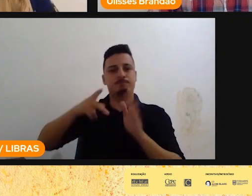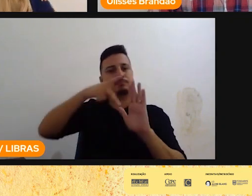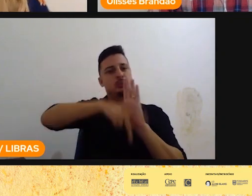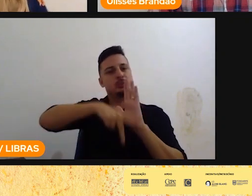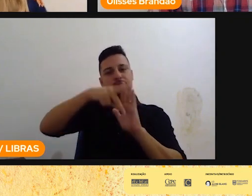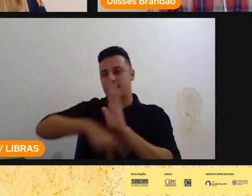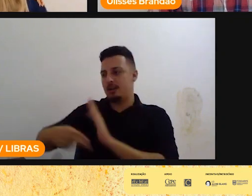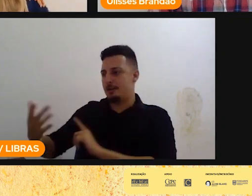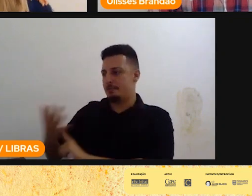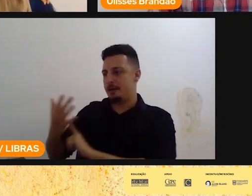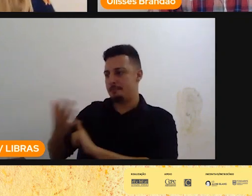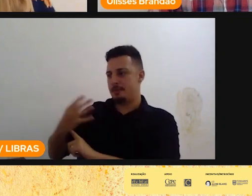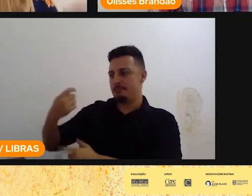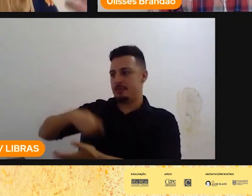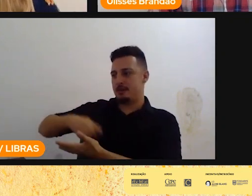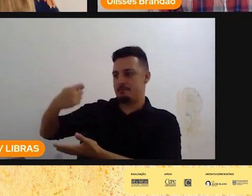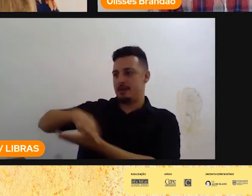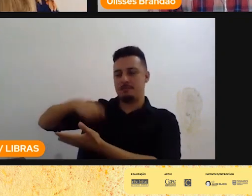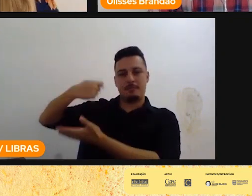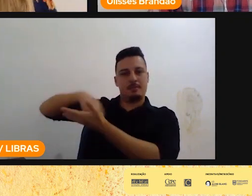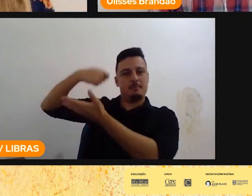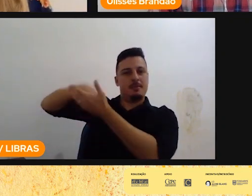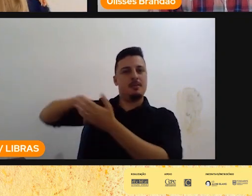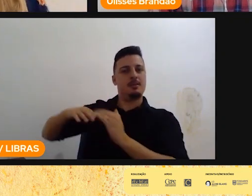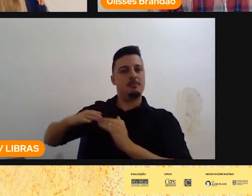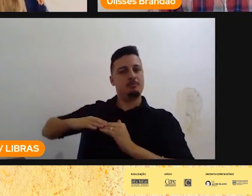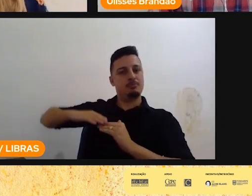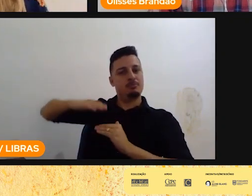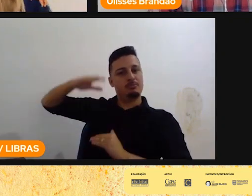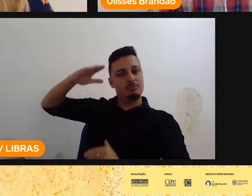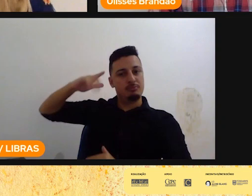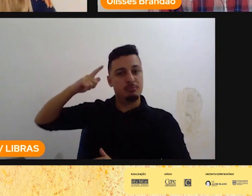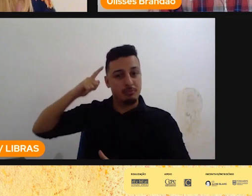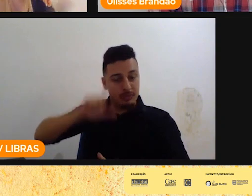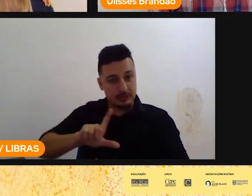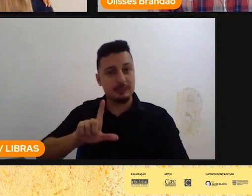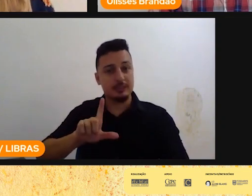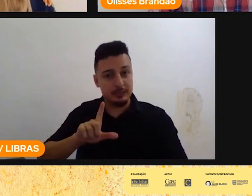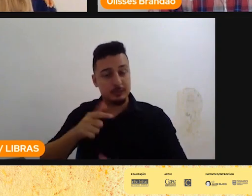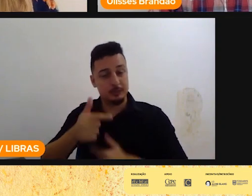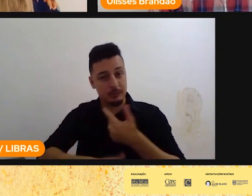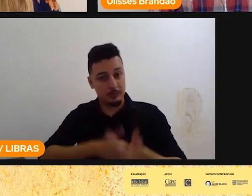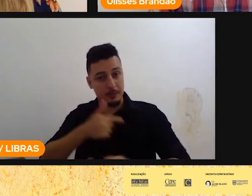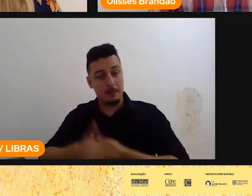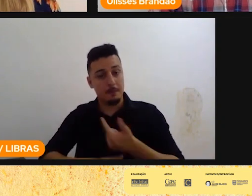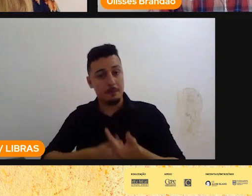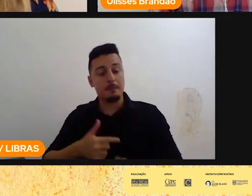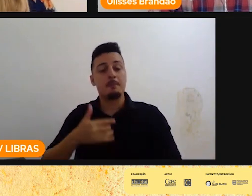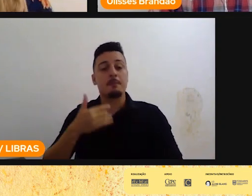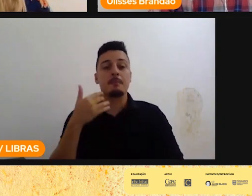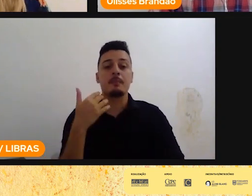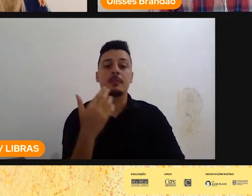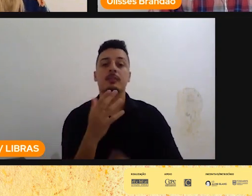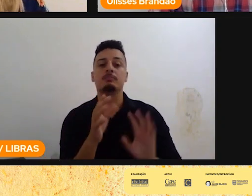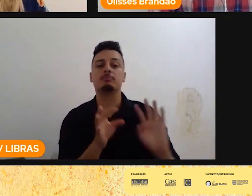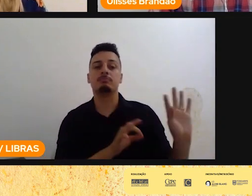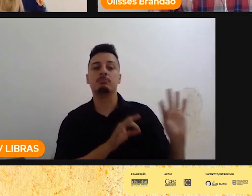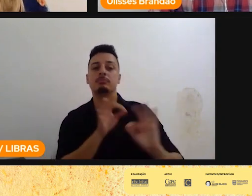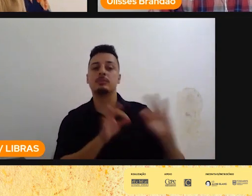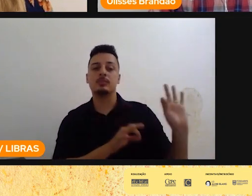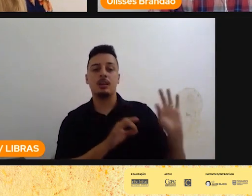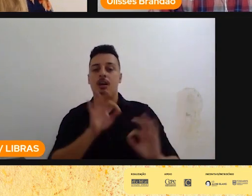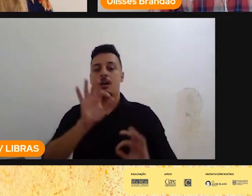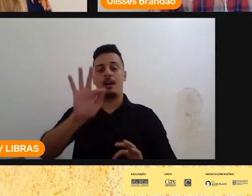autoral, de relevância artística, não é um filme comercial, e aí na época tinha essa linha da Ancine, do FSA,